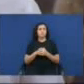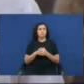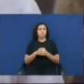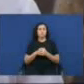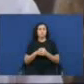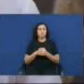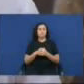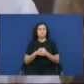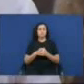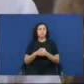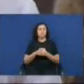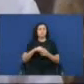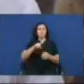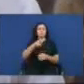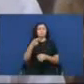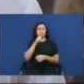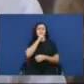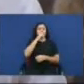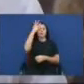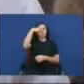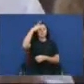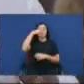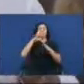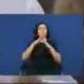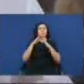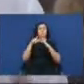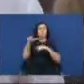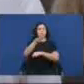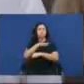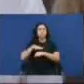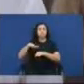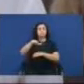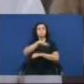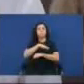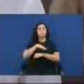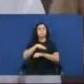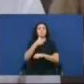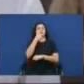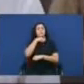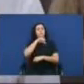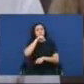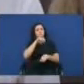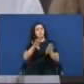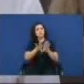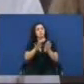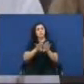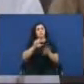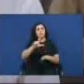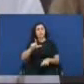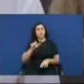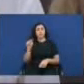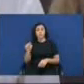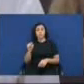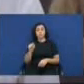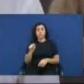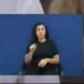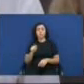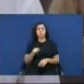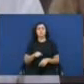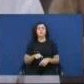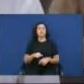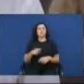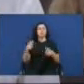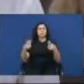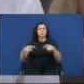avó da Érica morava, e que também a sua mãe, a dona Elza, morou, foi comitê